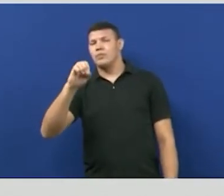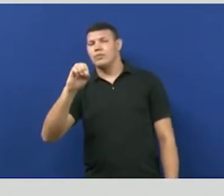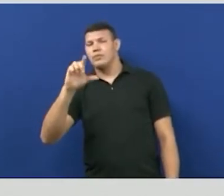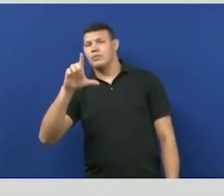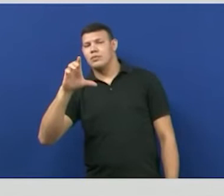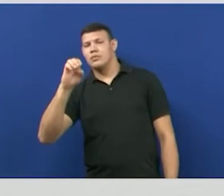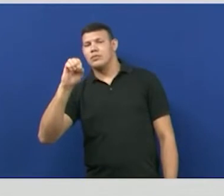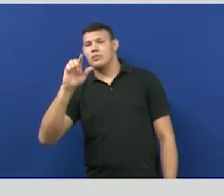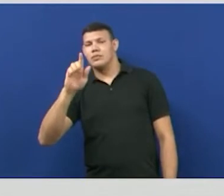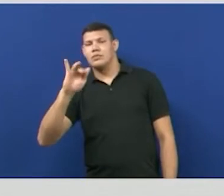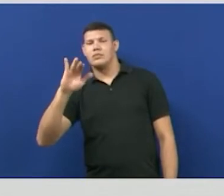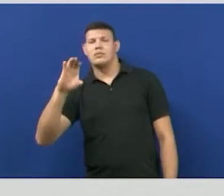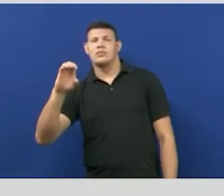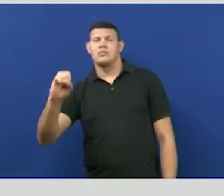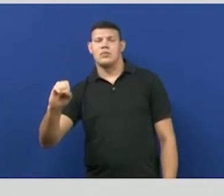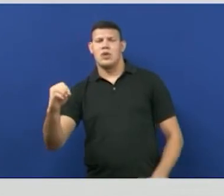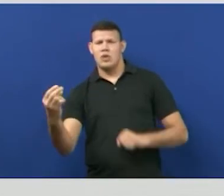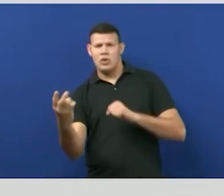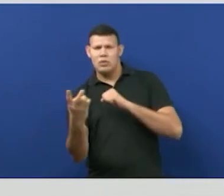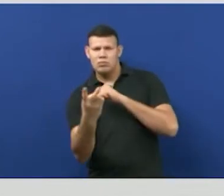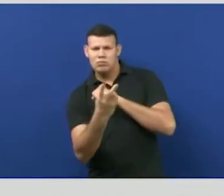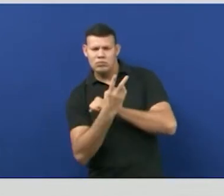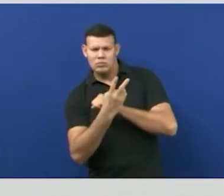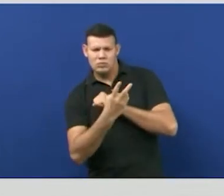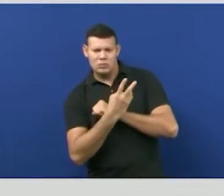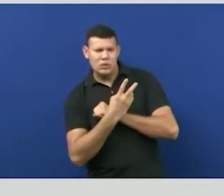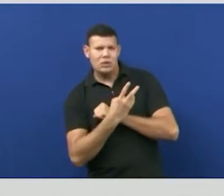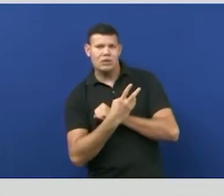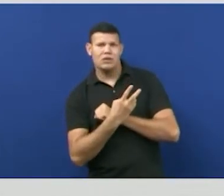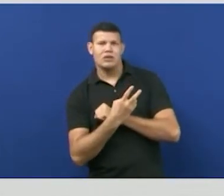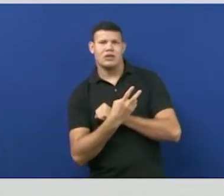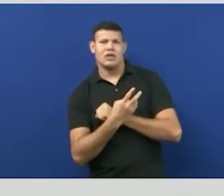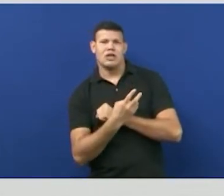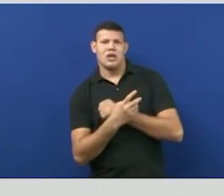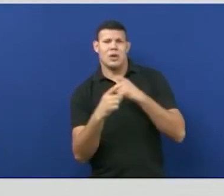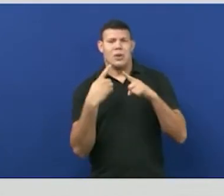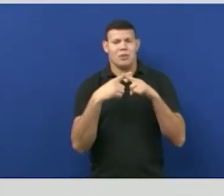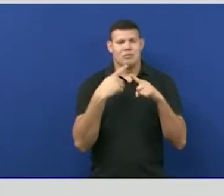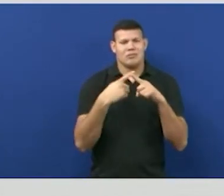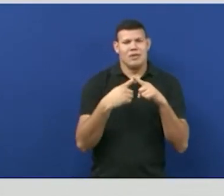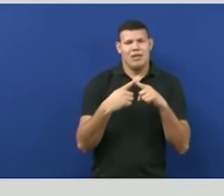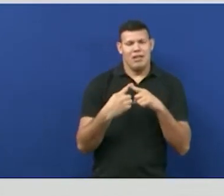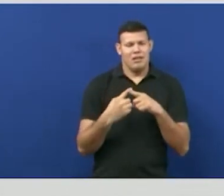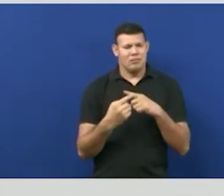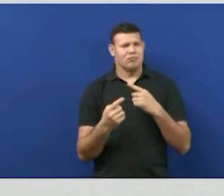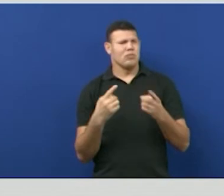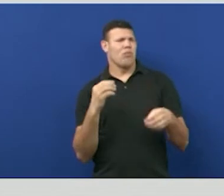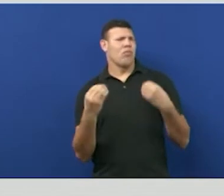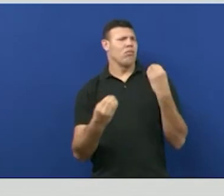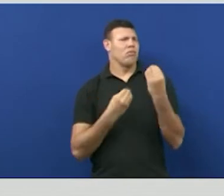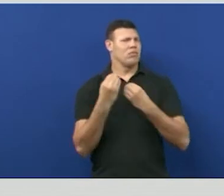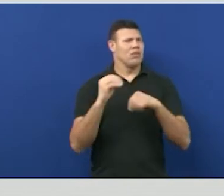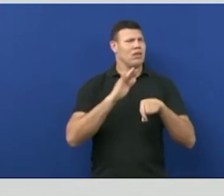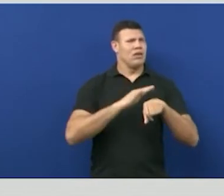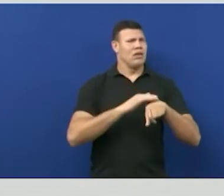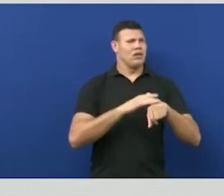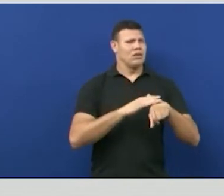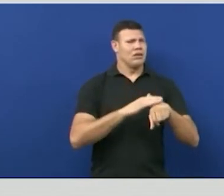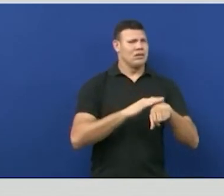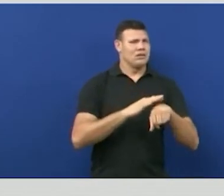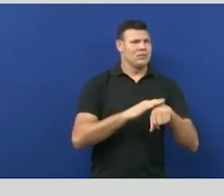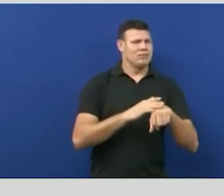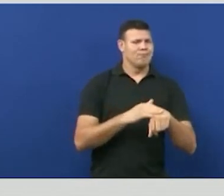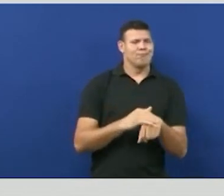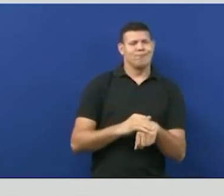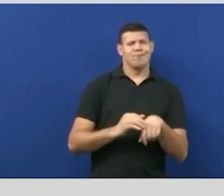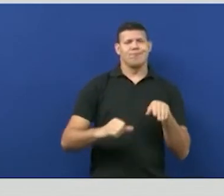imune, ele garante a proteção do nosso corpo, evitando que substâncias estranhas e patógenos afetem